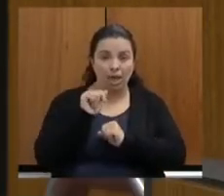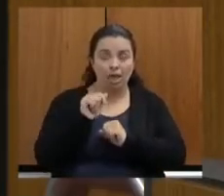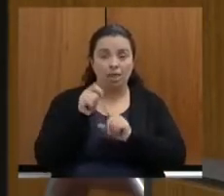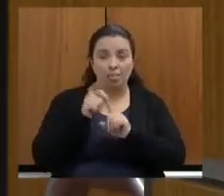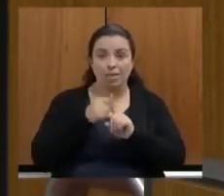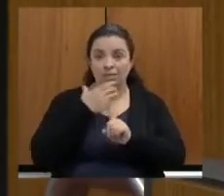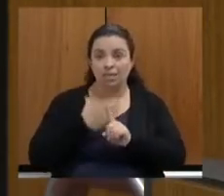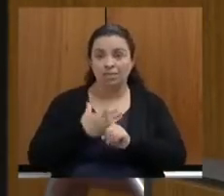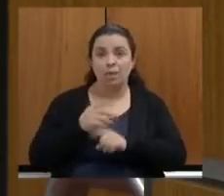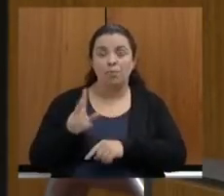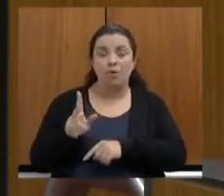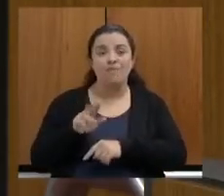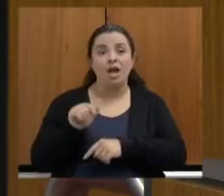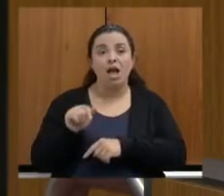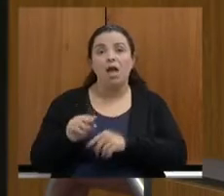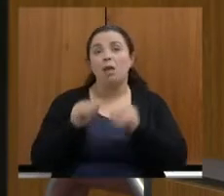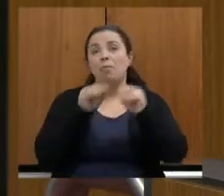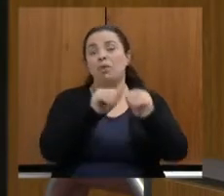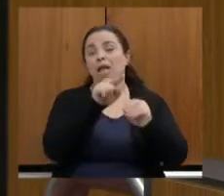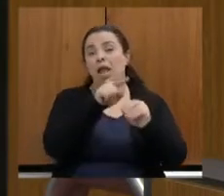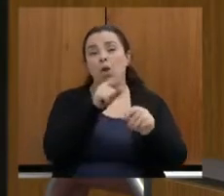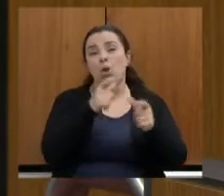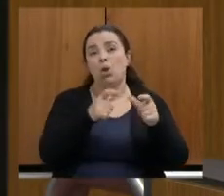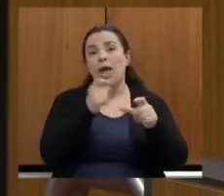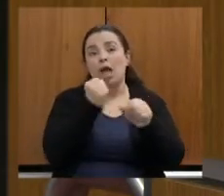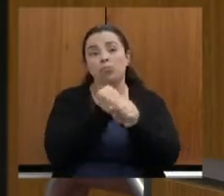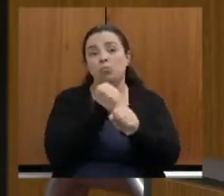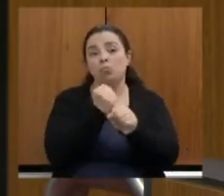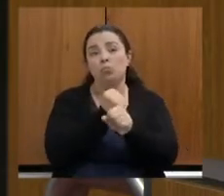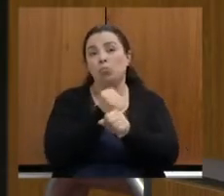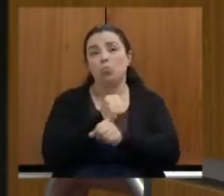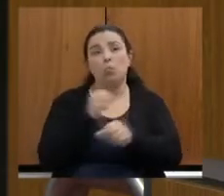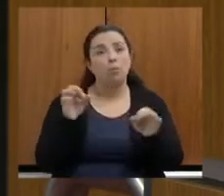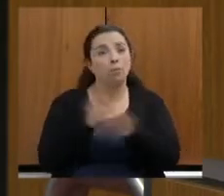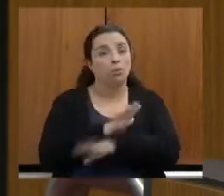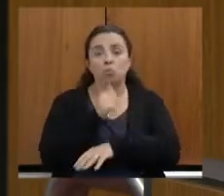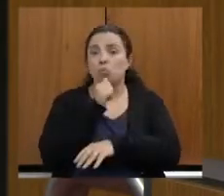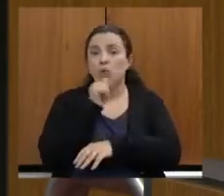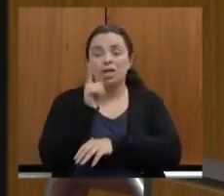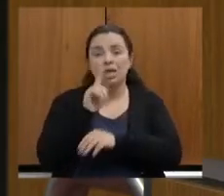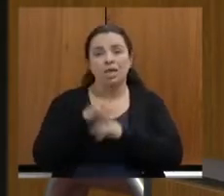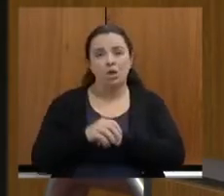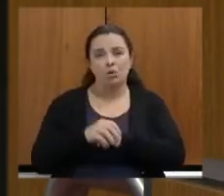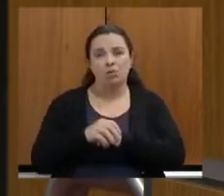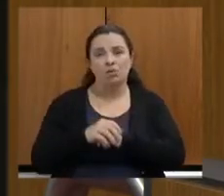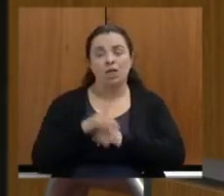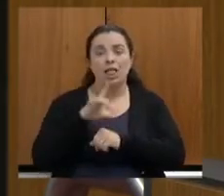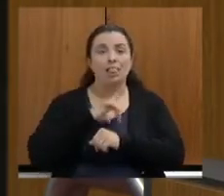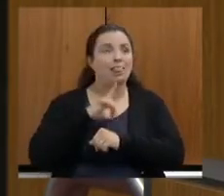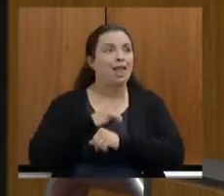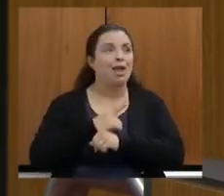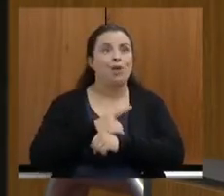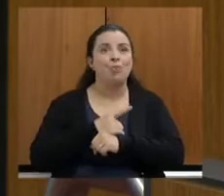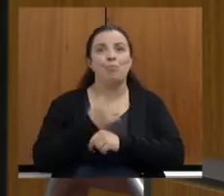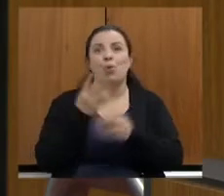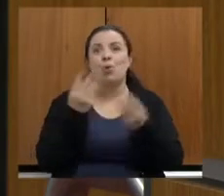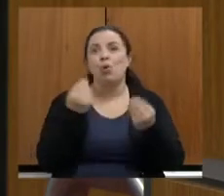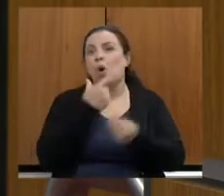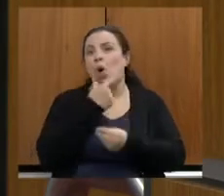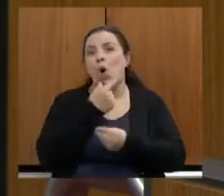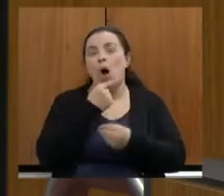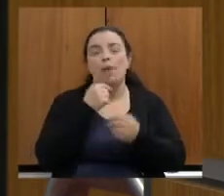dezembro vai tá morando no canteiro de obras e com 2 mil e tantos homens trabalhando com uma poeira